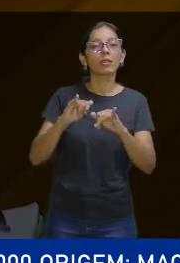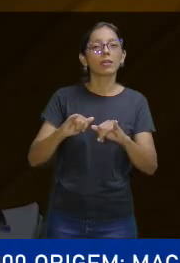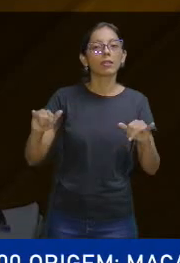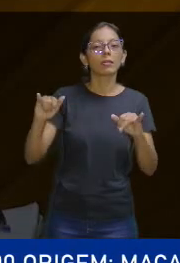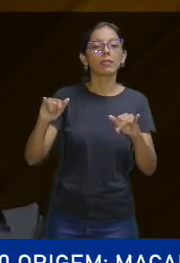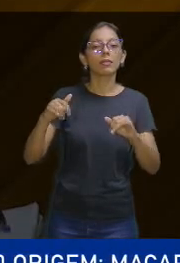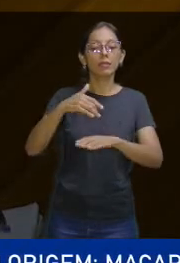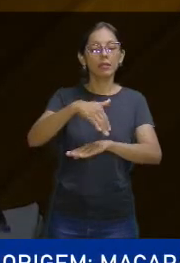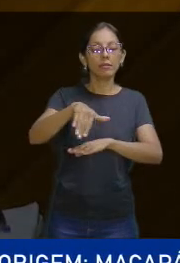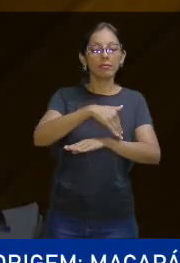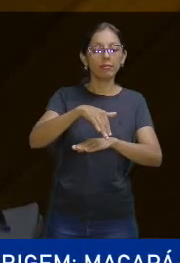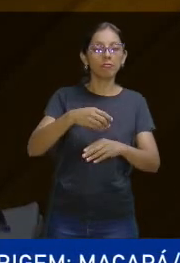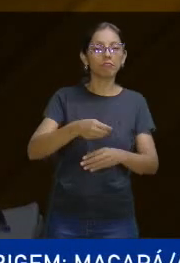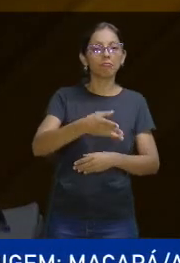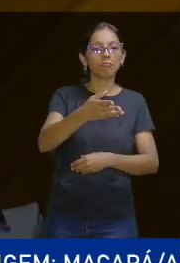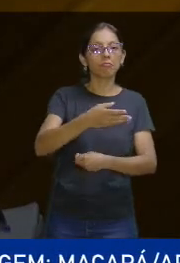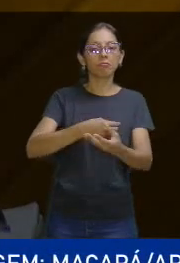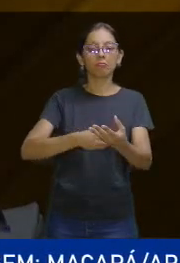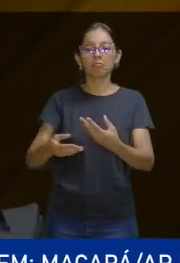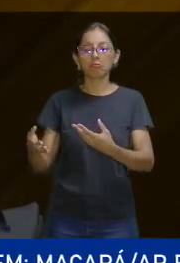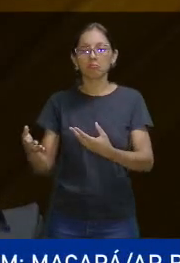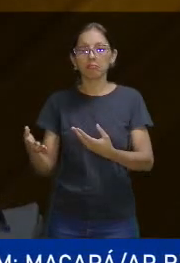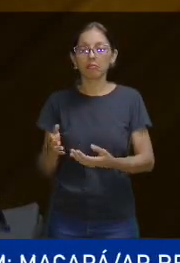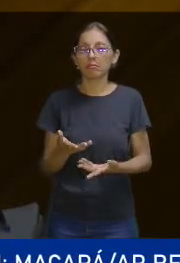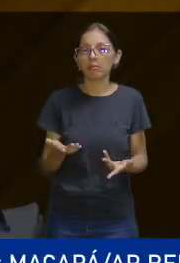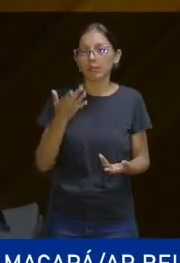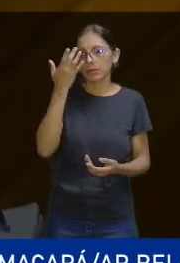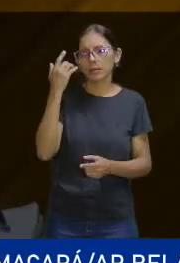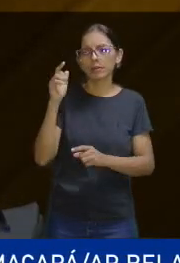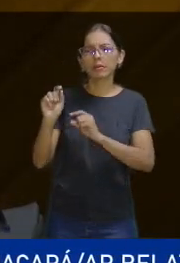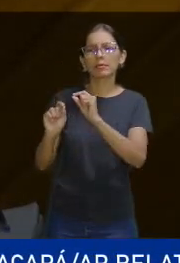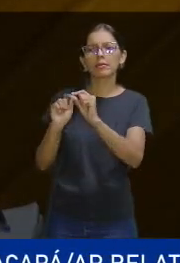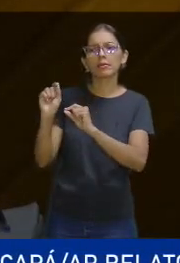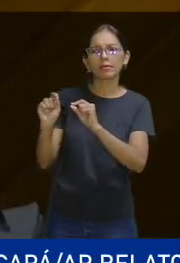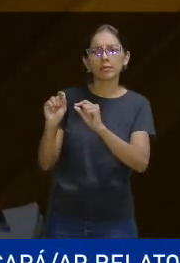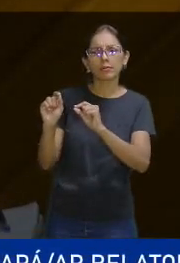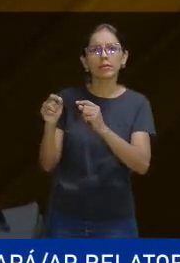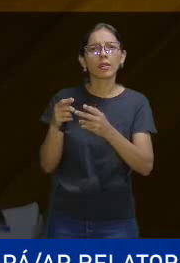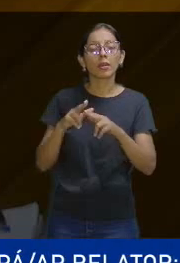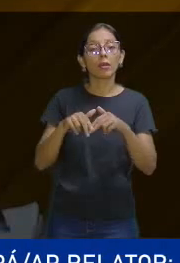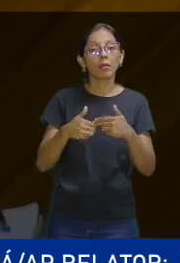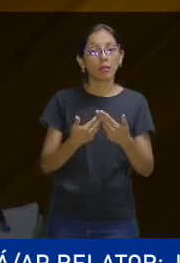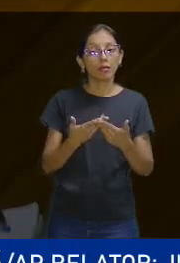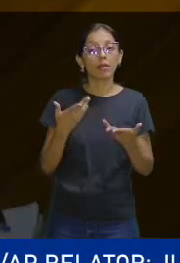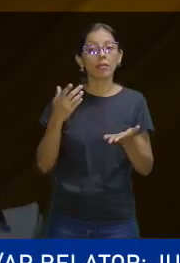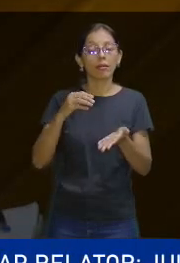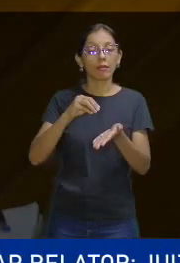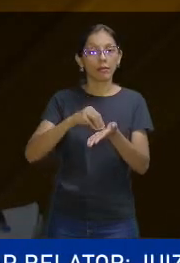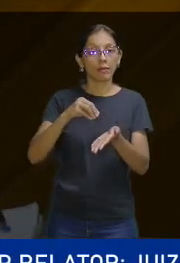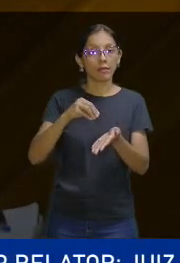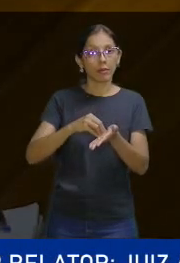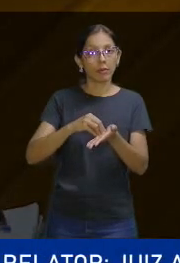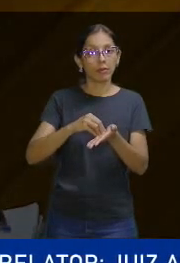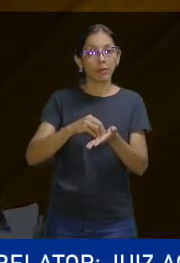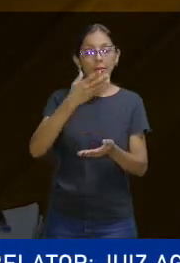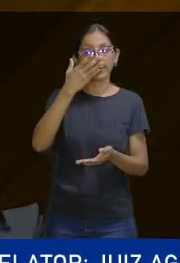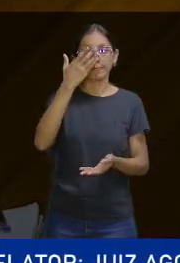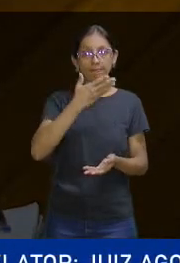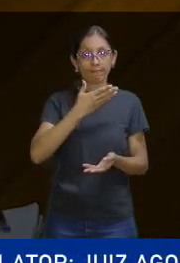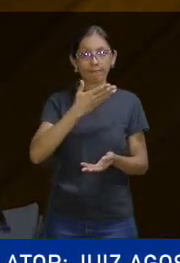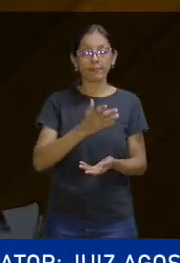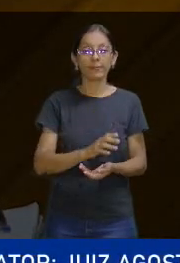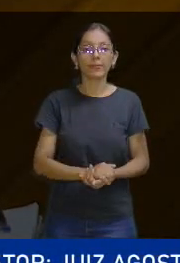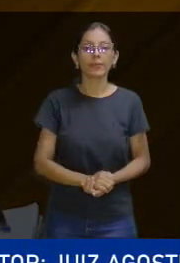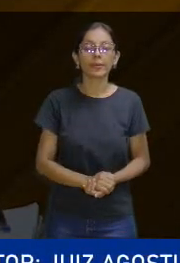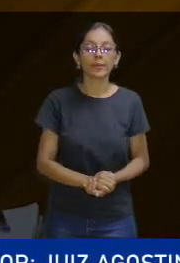o que torna o que decorre da ausência de comprovação dessa despesa de fato.